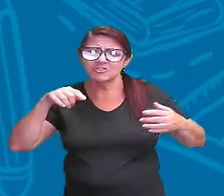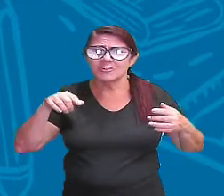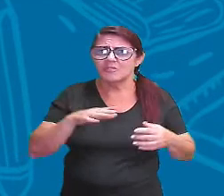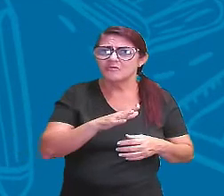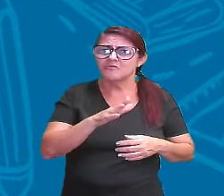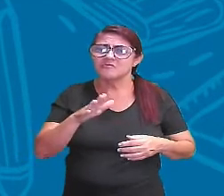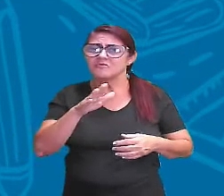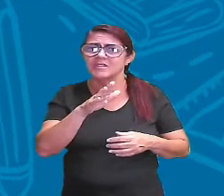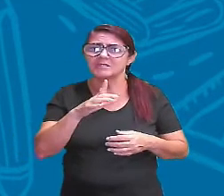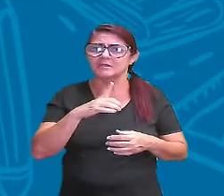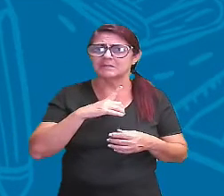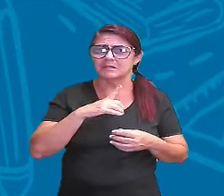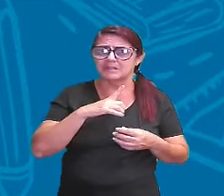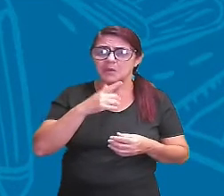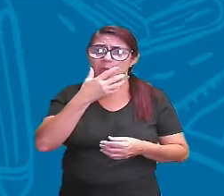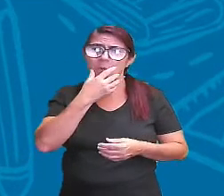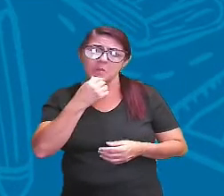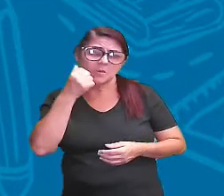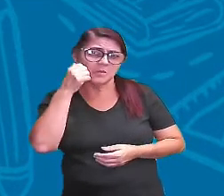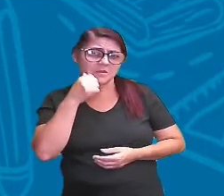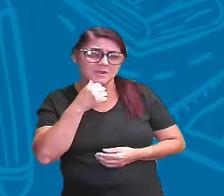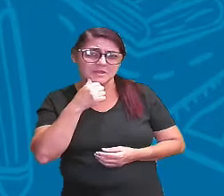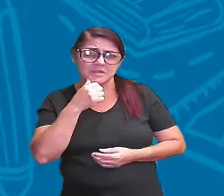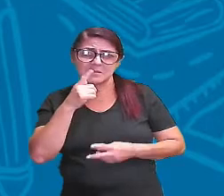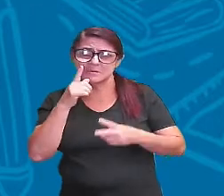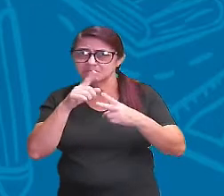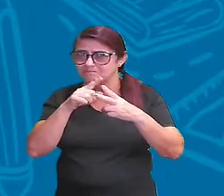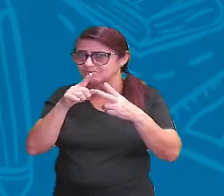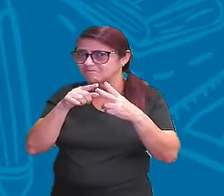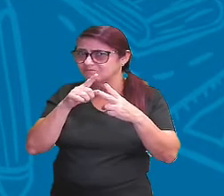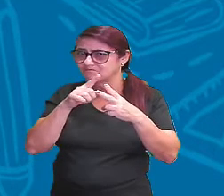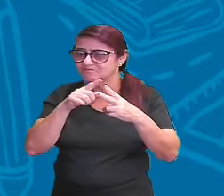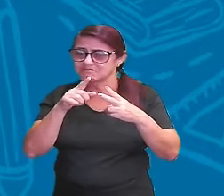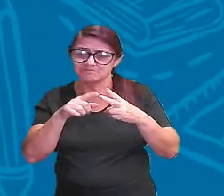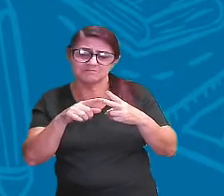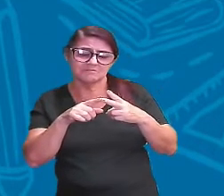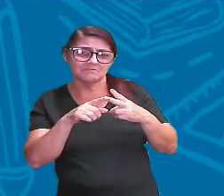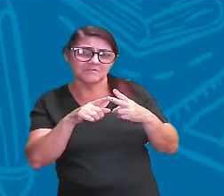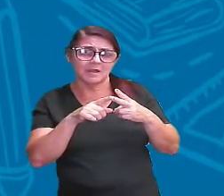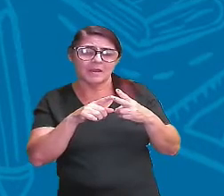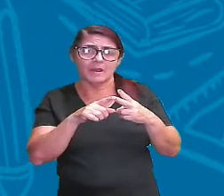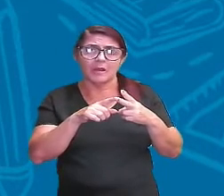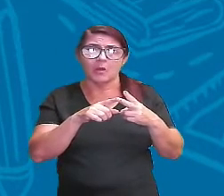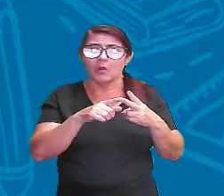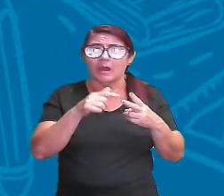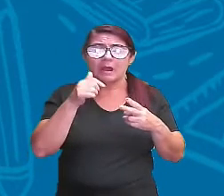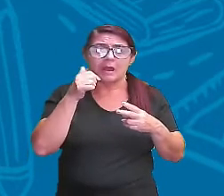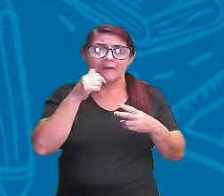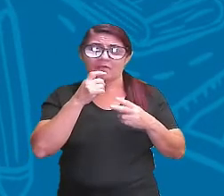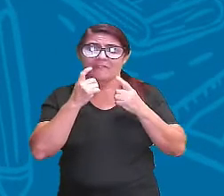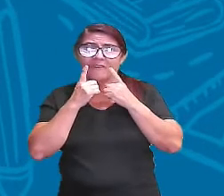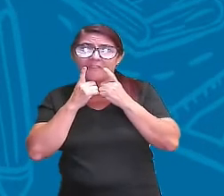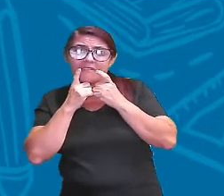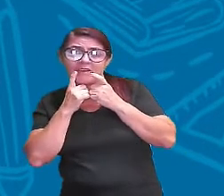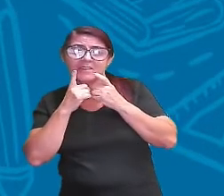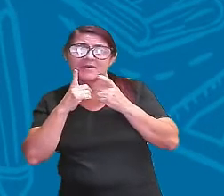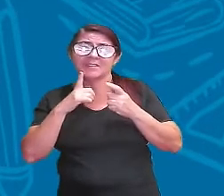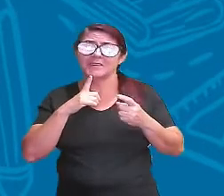um casal, não é? Que casal é esse? Quem sabe essa história? É a Bela e a Fera. E temos aqui